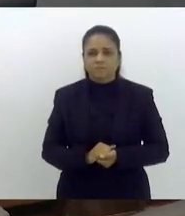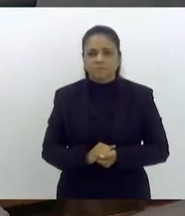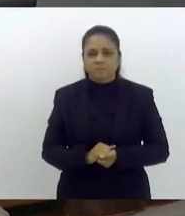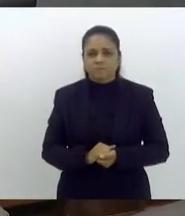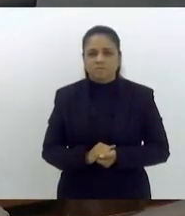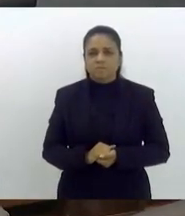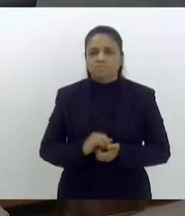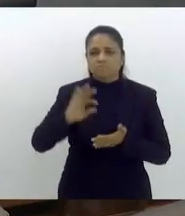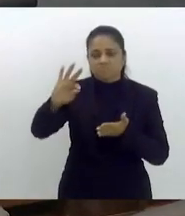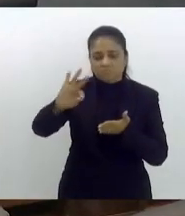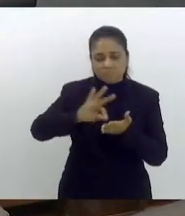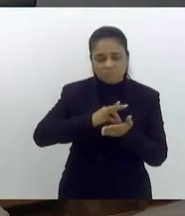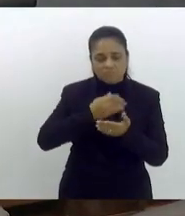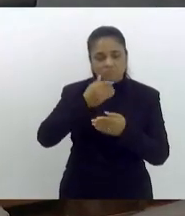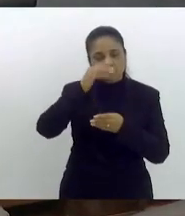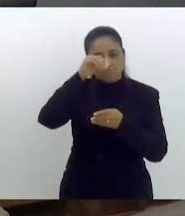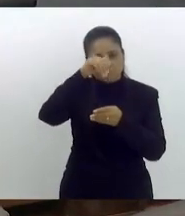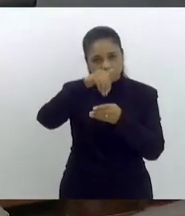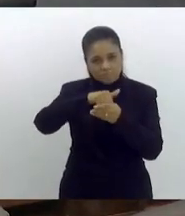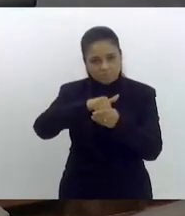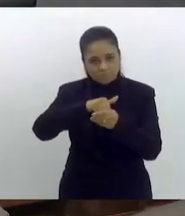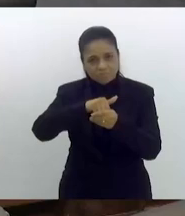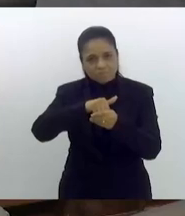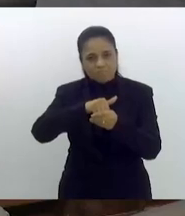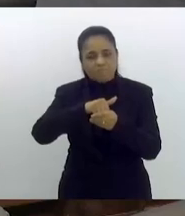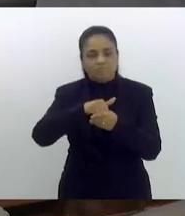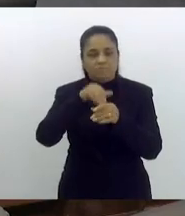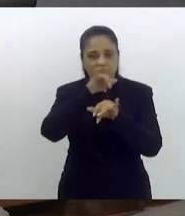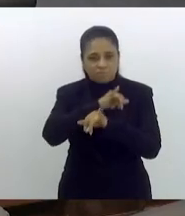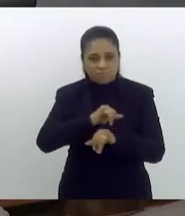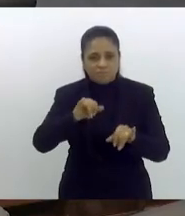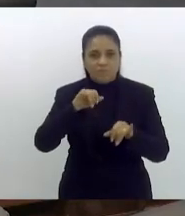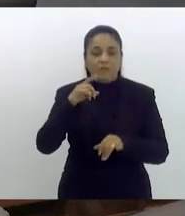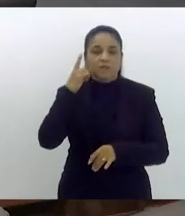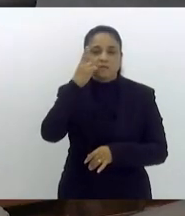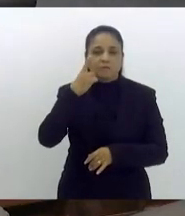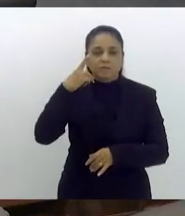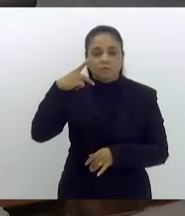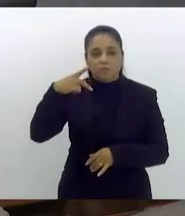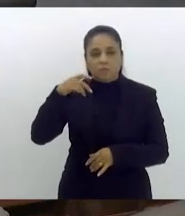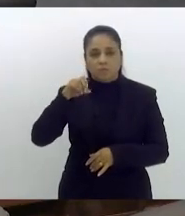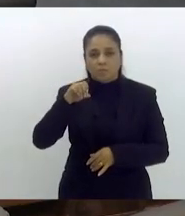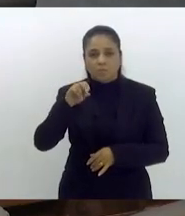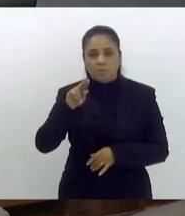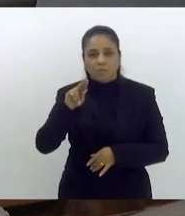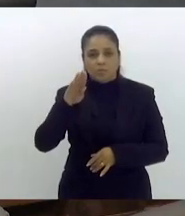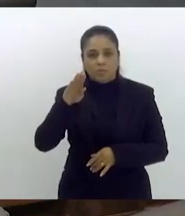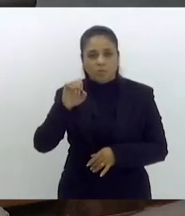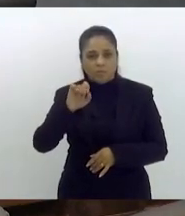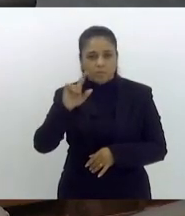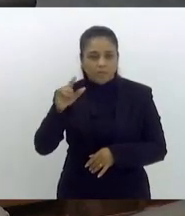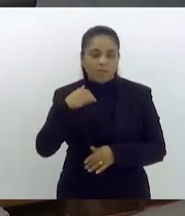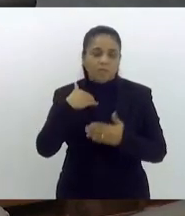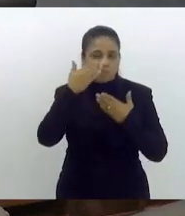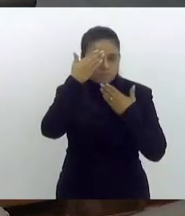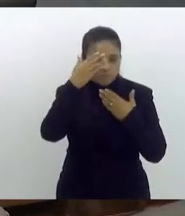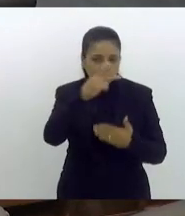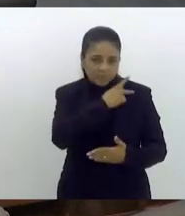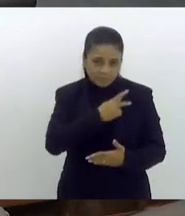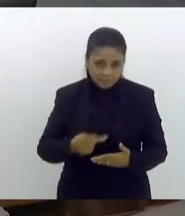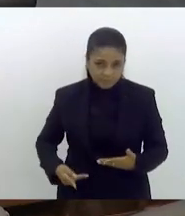próximo para declaração de voto é um deputado Felipe pobel Obrigado presidente